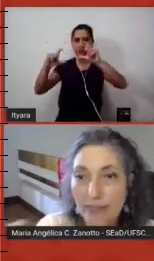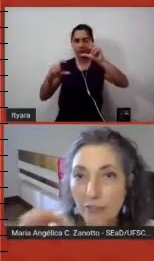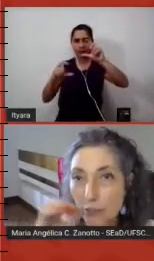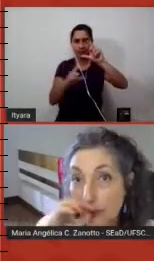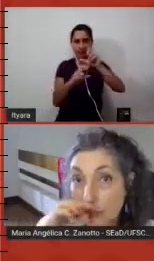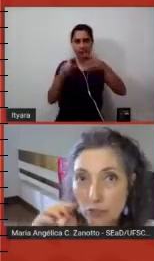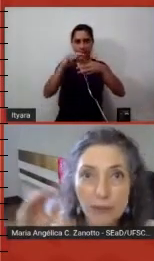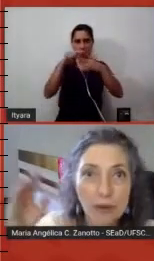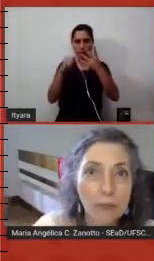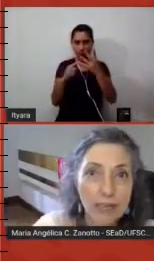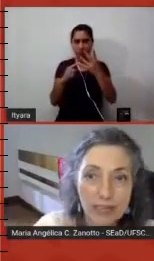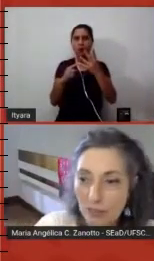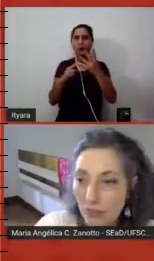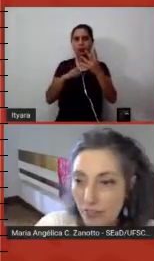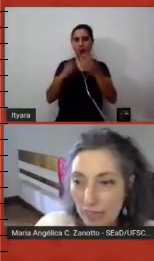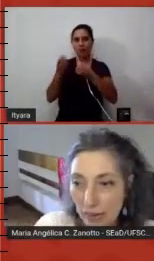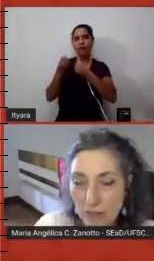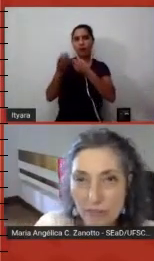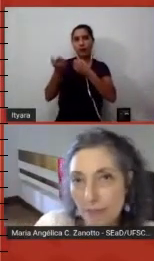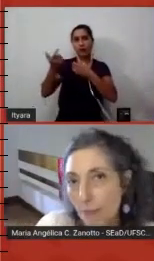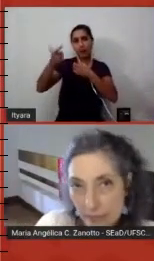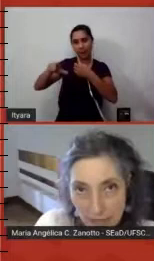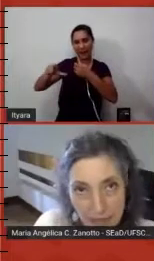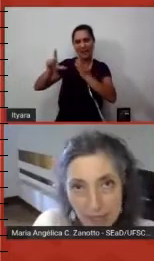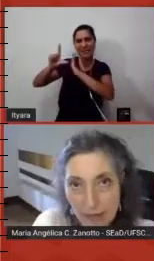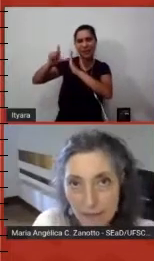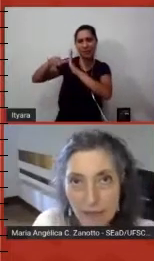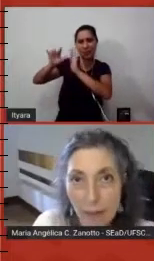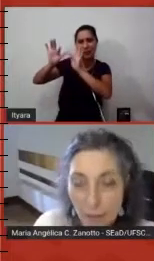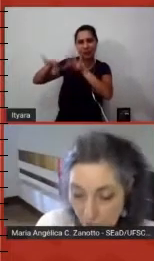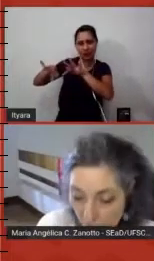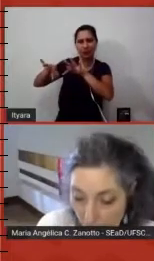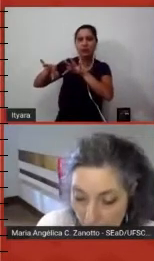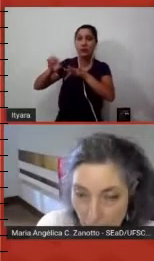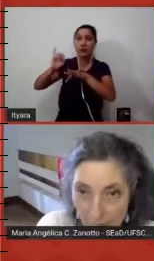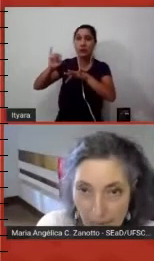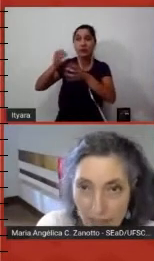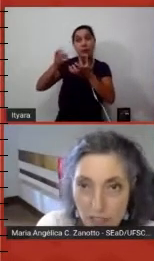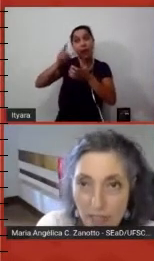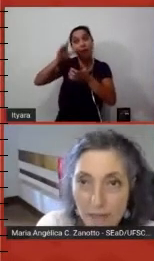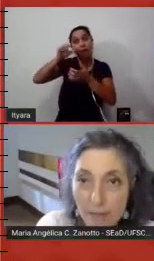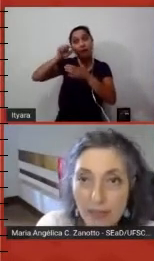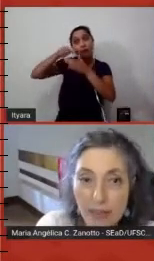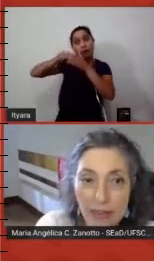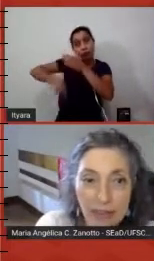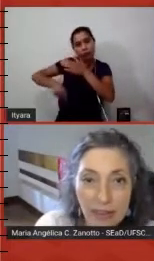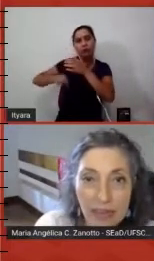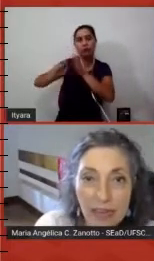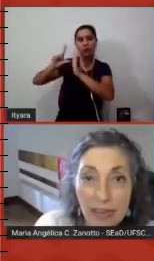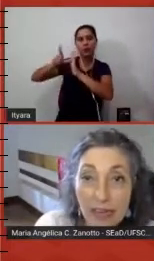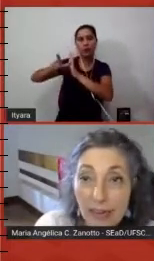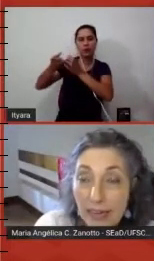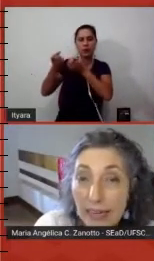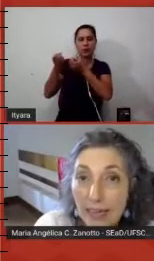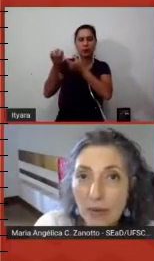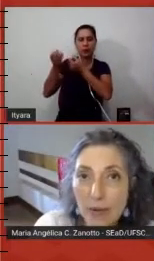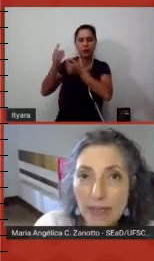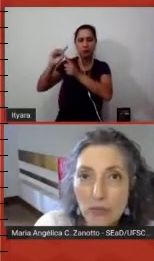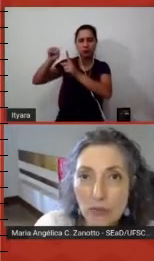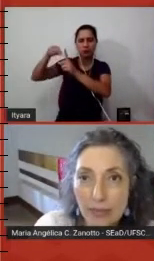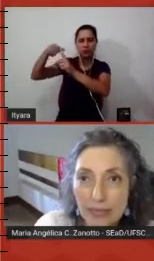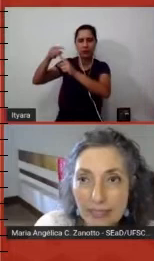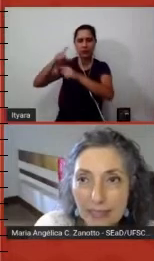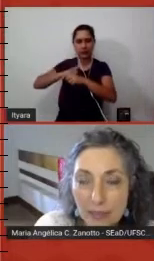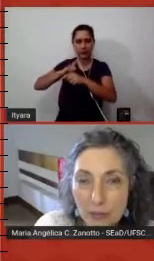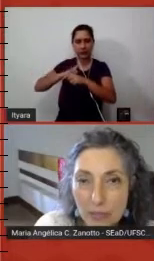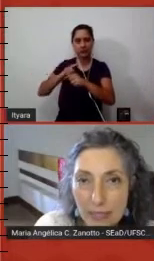tem mais informações sobre rubricas no final, para quem quiser aprofundar na temática. E aí, eu